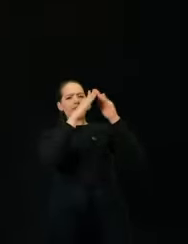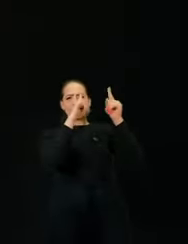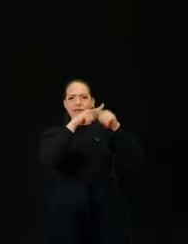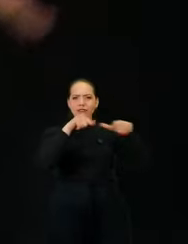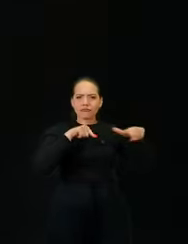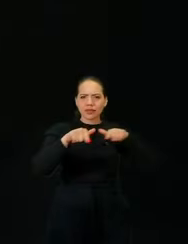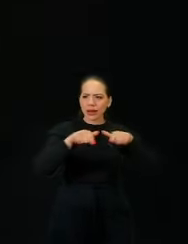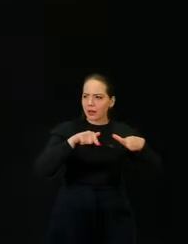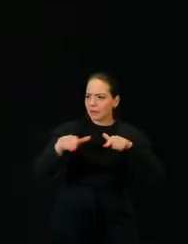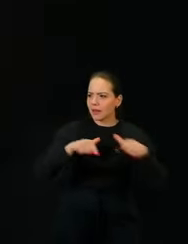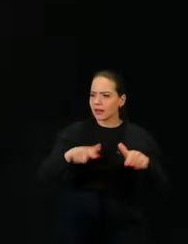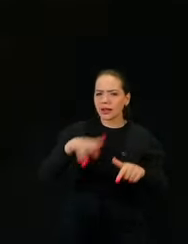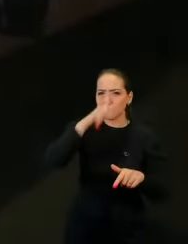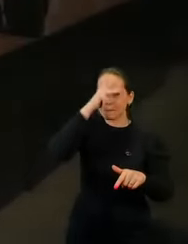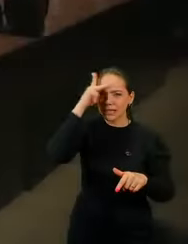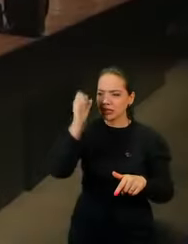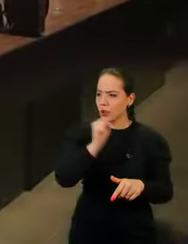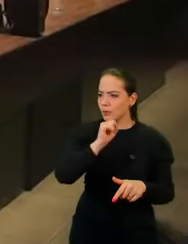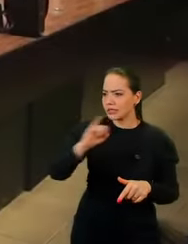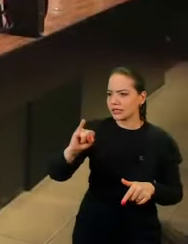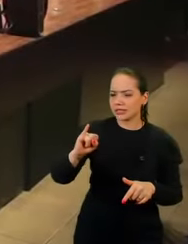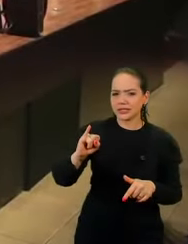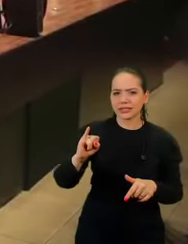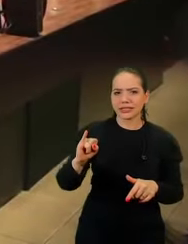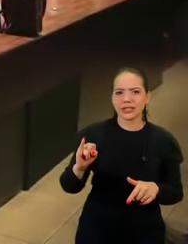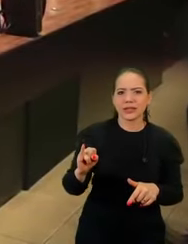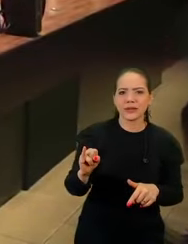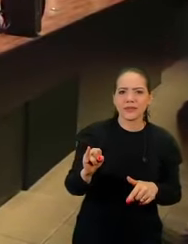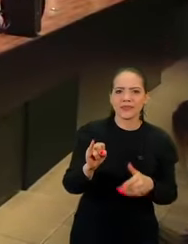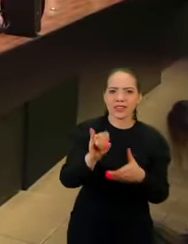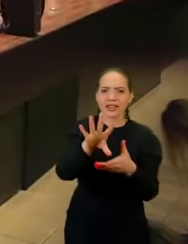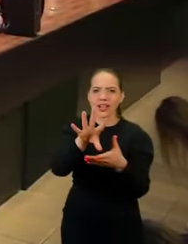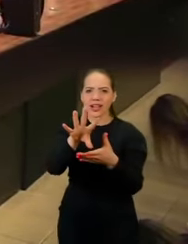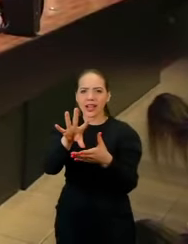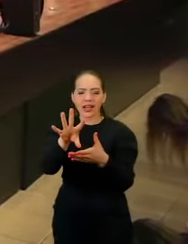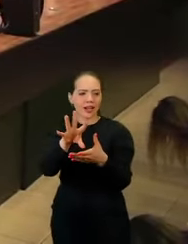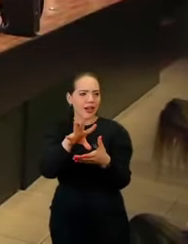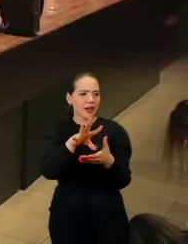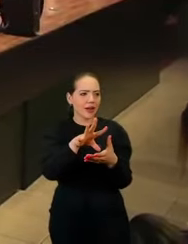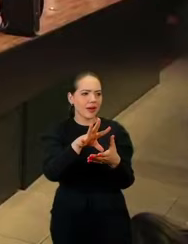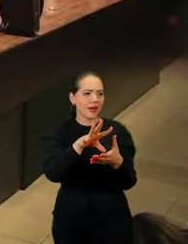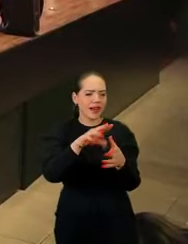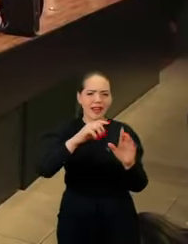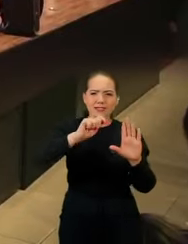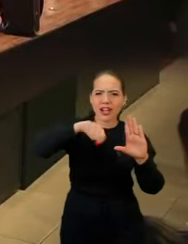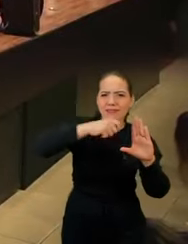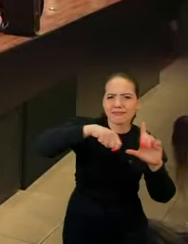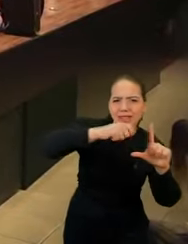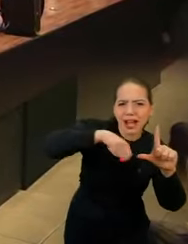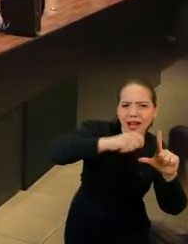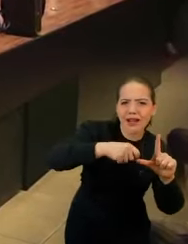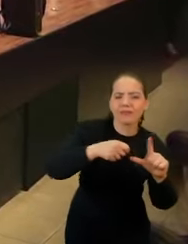vão conseguir gravar, ajoelha todo mundo, nós vamos se prostrar diante do Senhor.